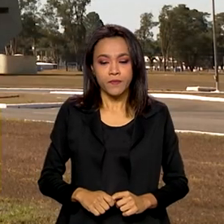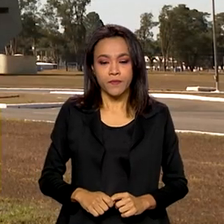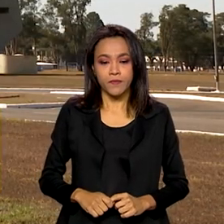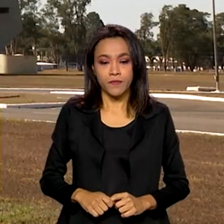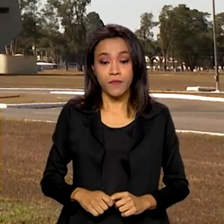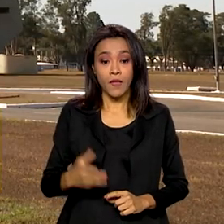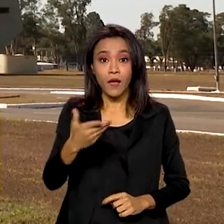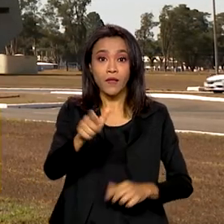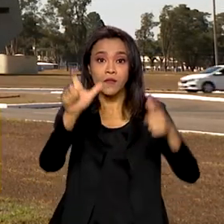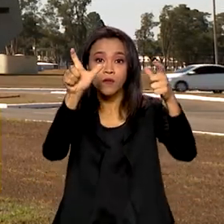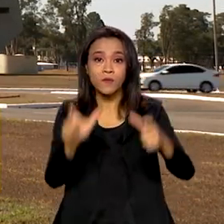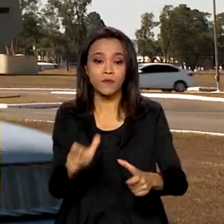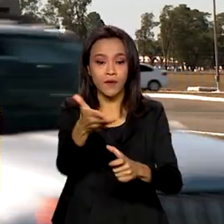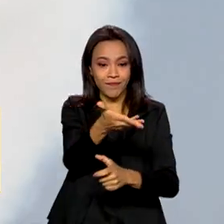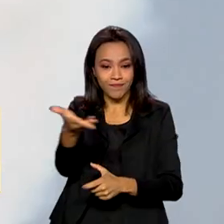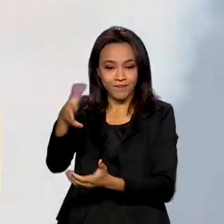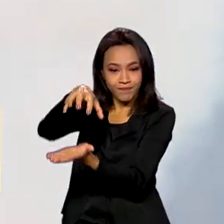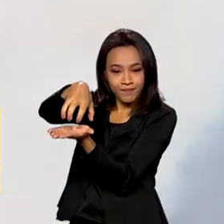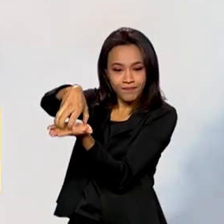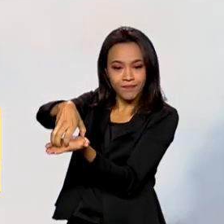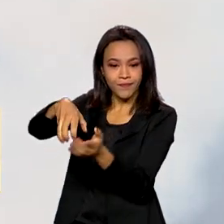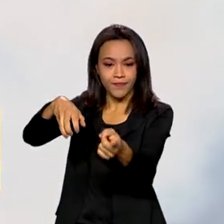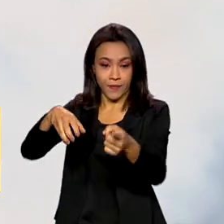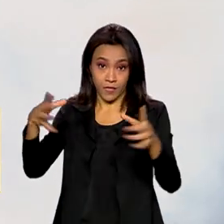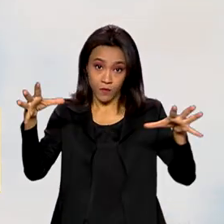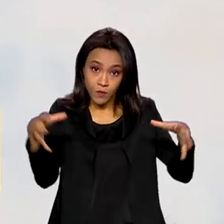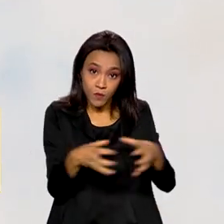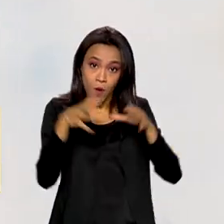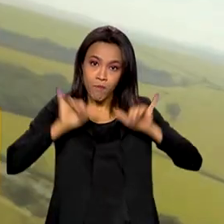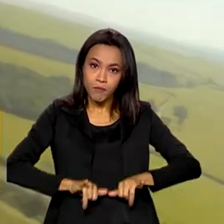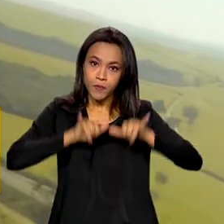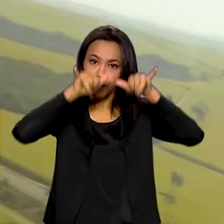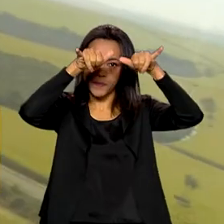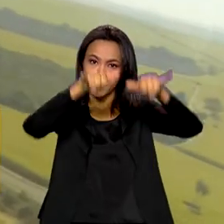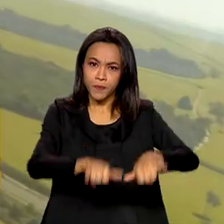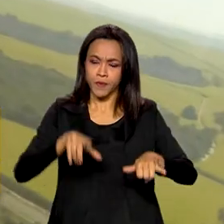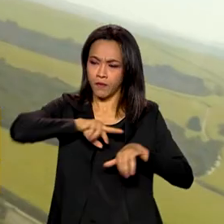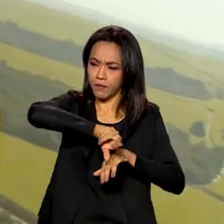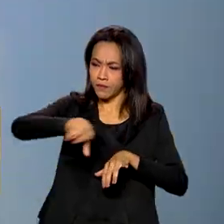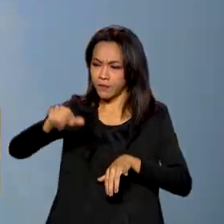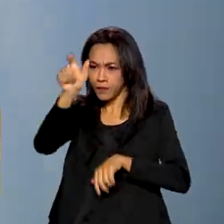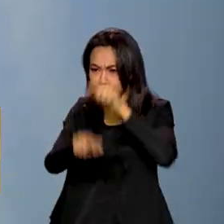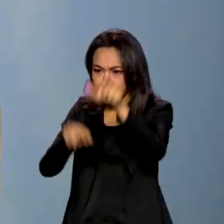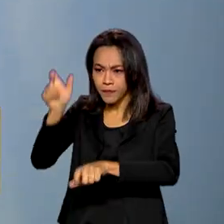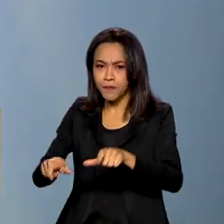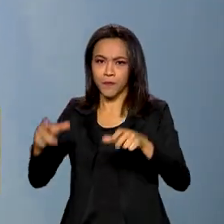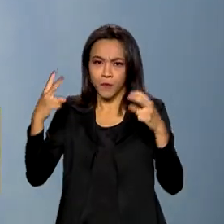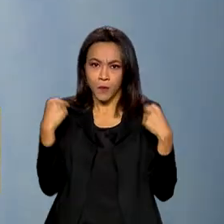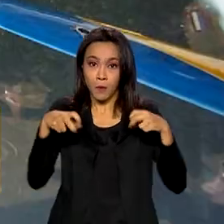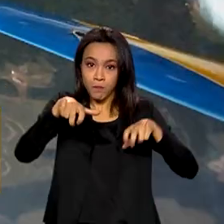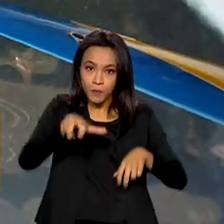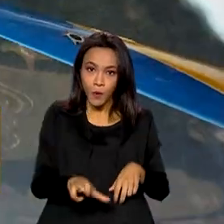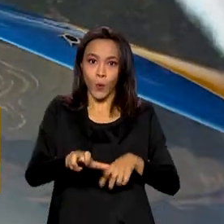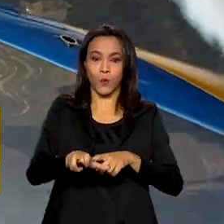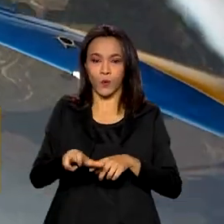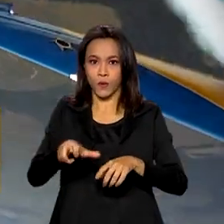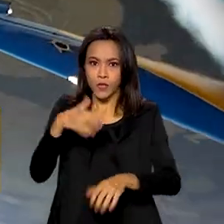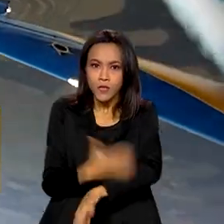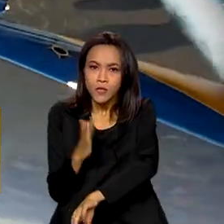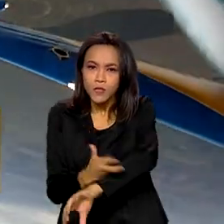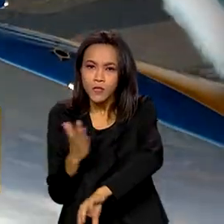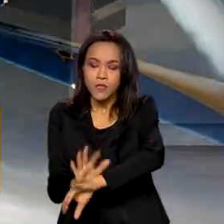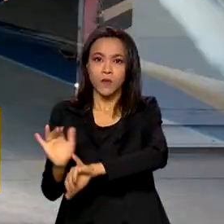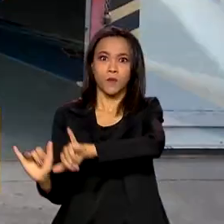É na Academia da Força Aérea que a Esquadrilha da Fumaça reúne pilotos e aeronaves em acrobacias que desafiam